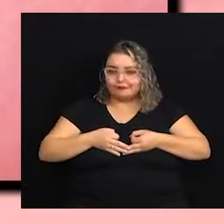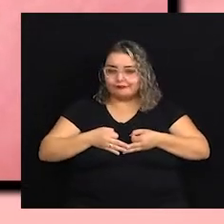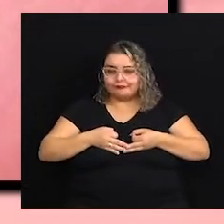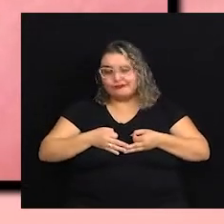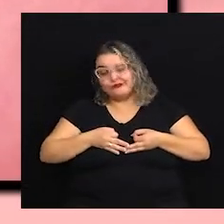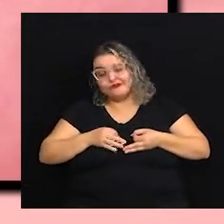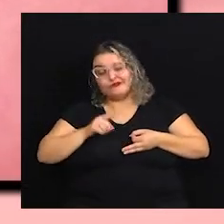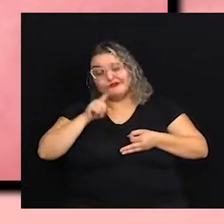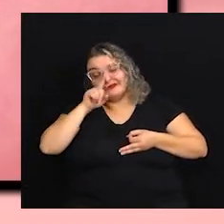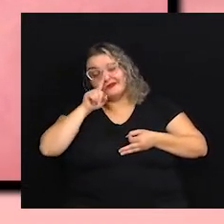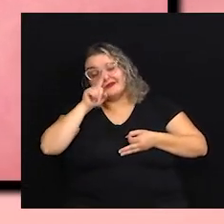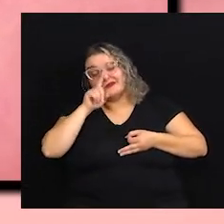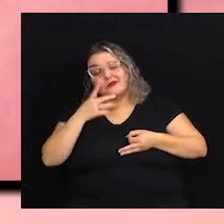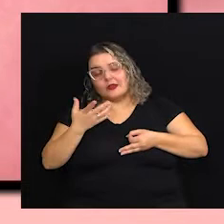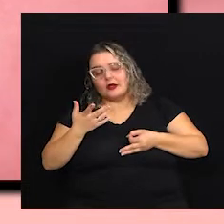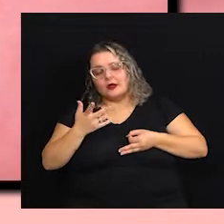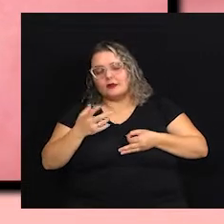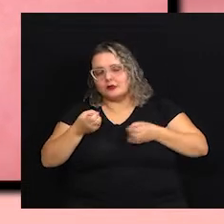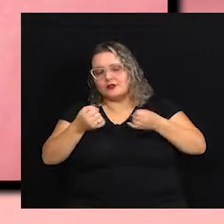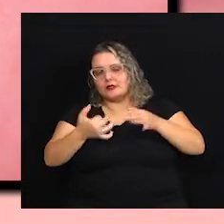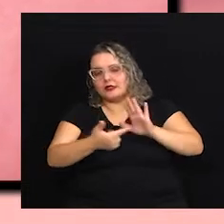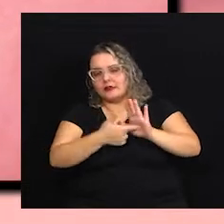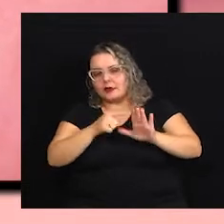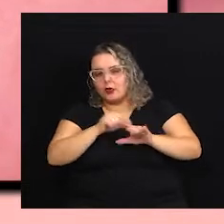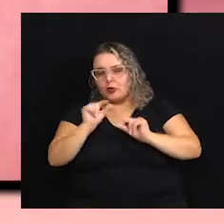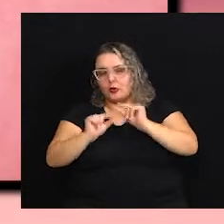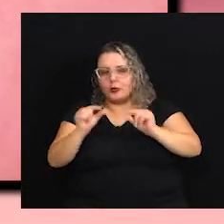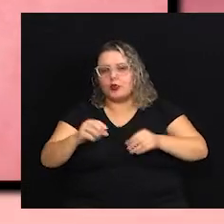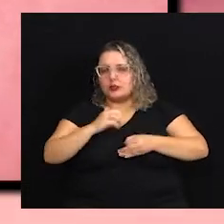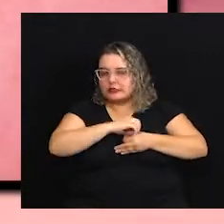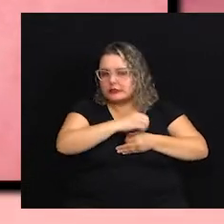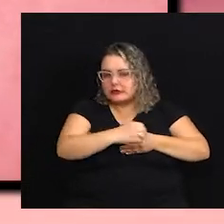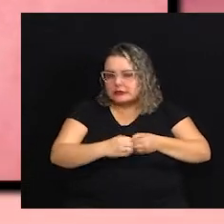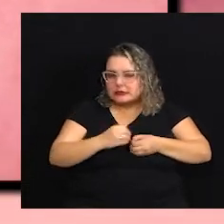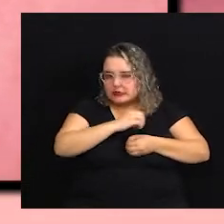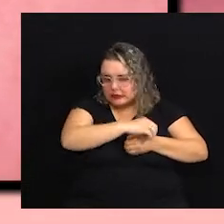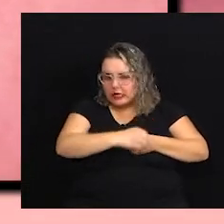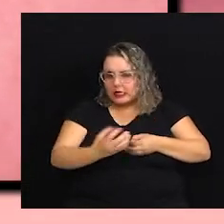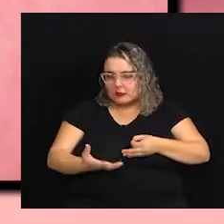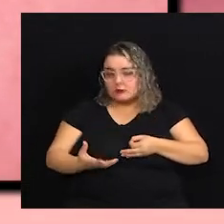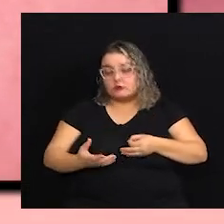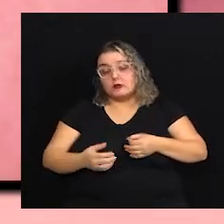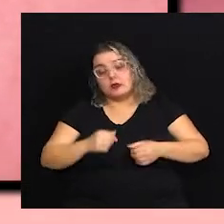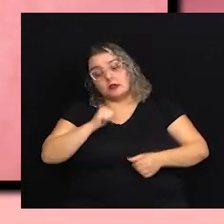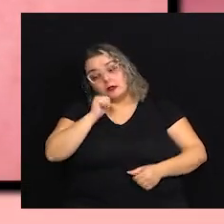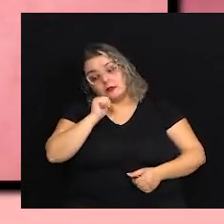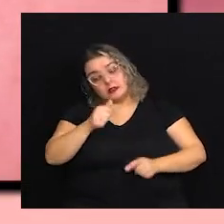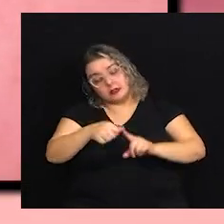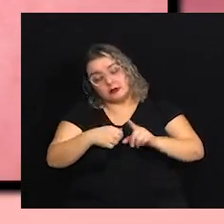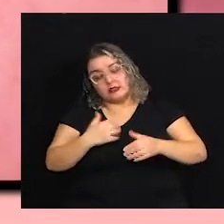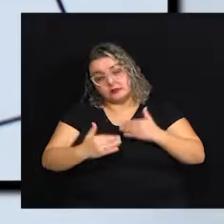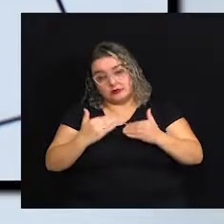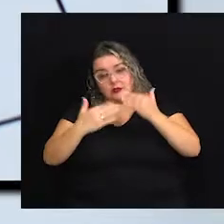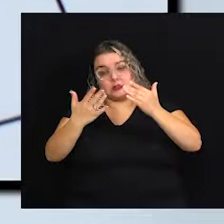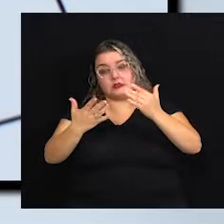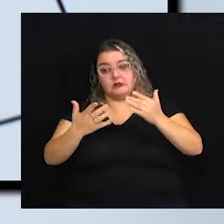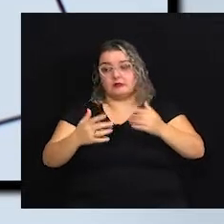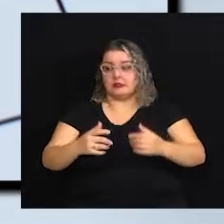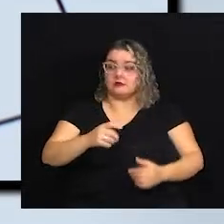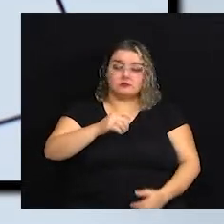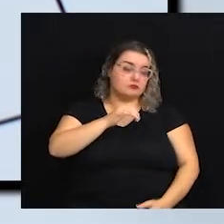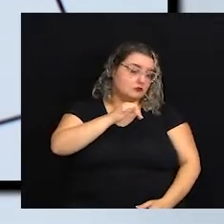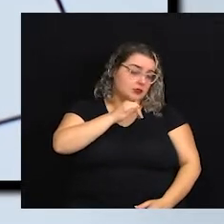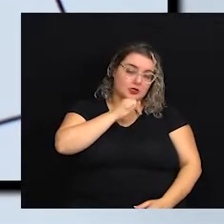corrente amarelinha que eu expliquei, já com poucas células foliculares, vai ter mês que ele vai produzir, vai ter mês que ele não vai